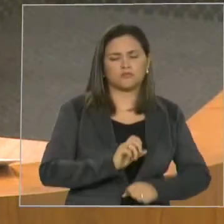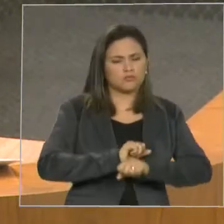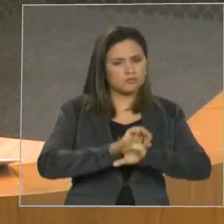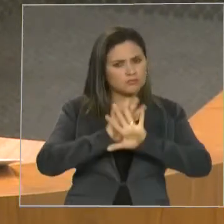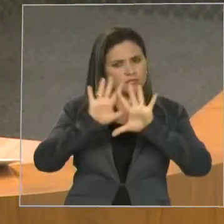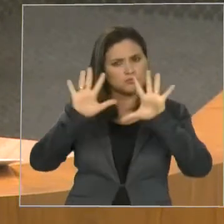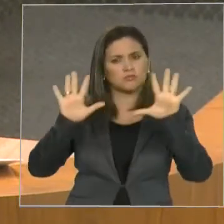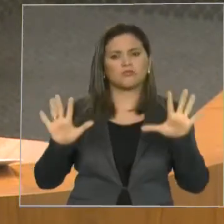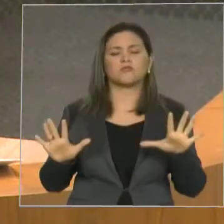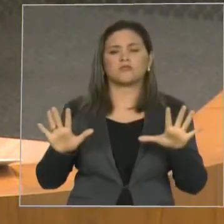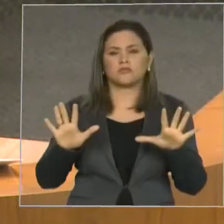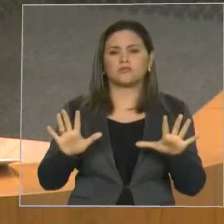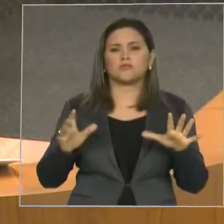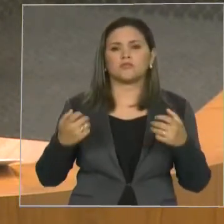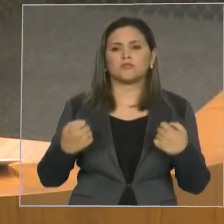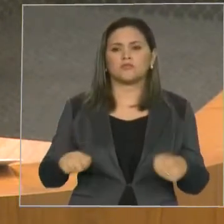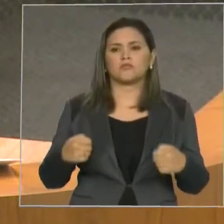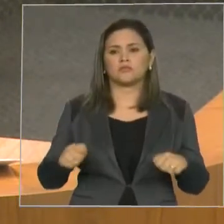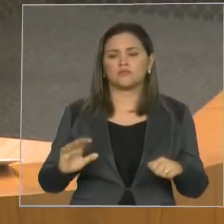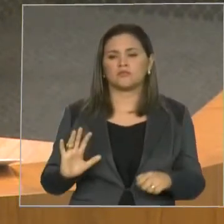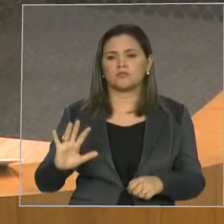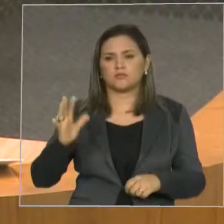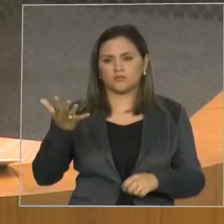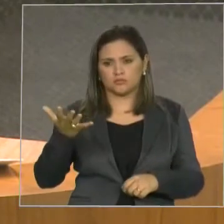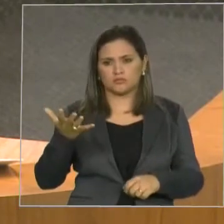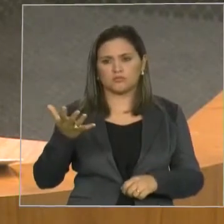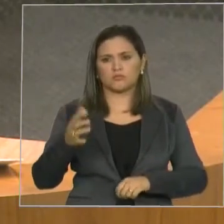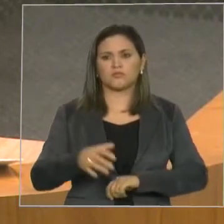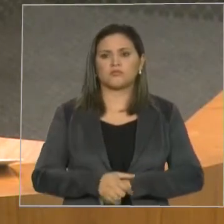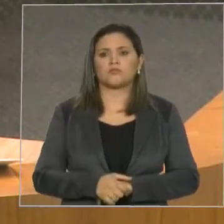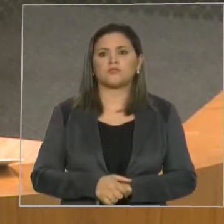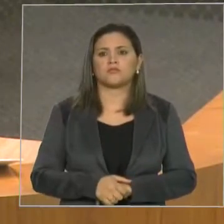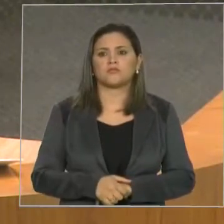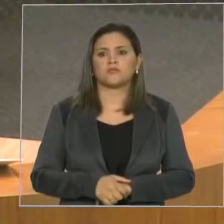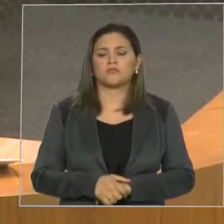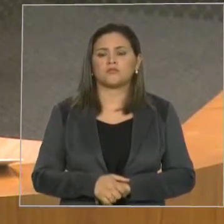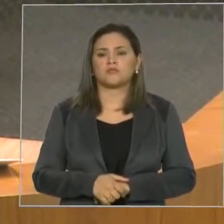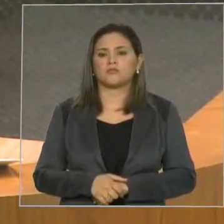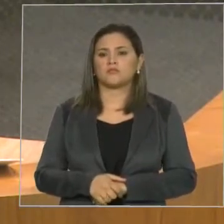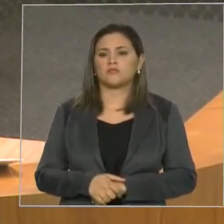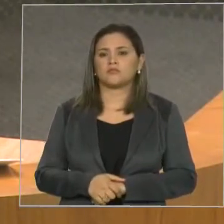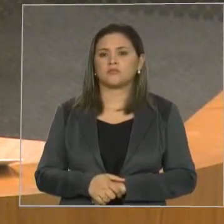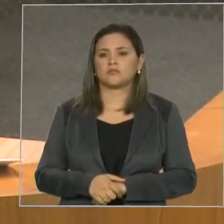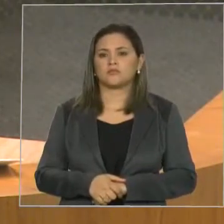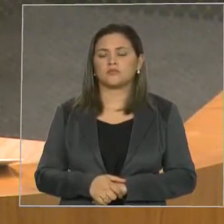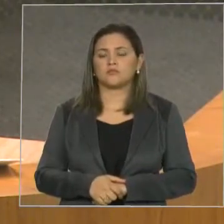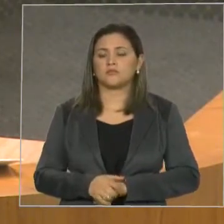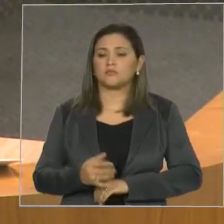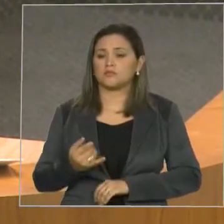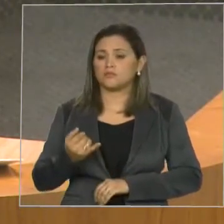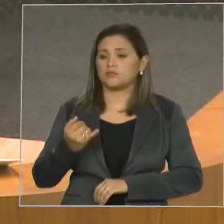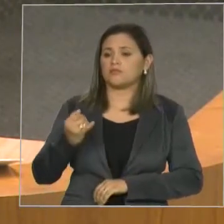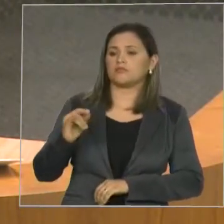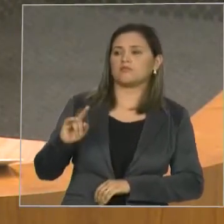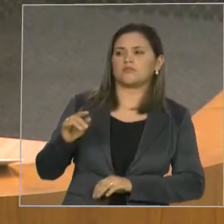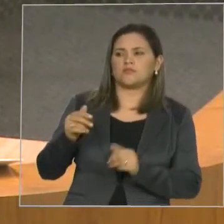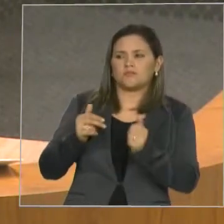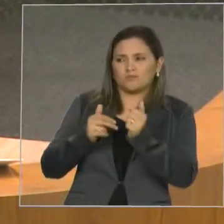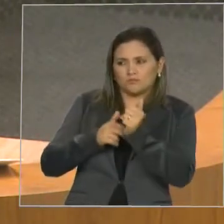o governo deve colocar tudo de forma transparente. Só se ele não for transparente, aí ele nega o